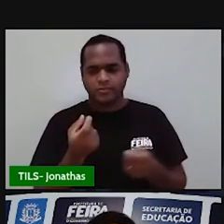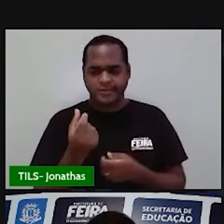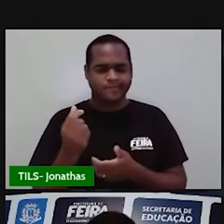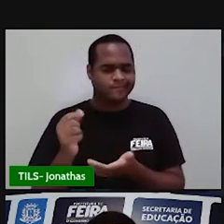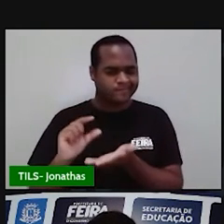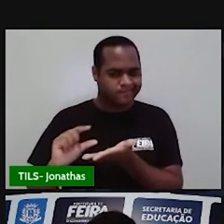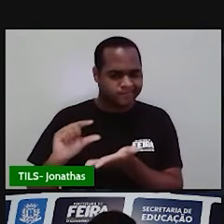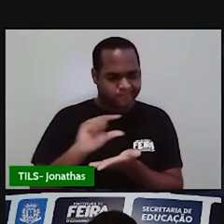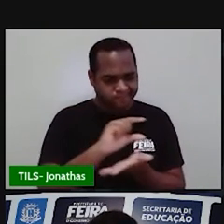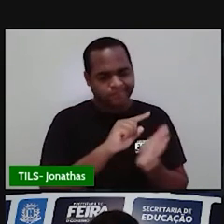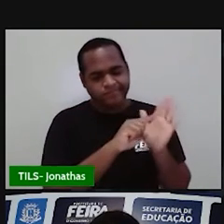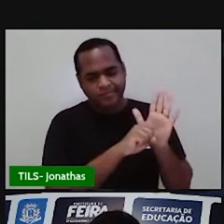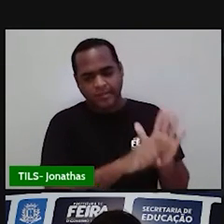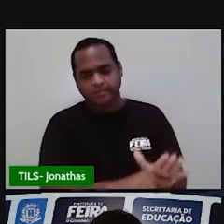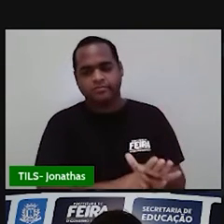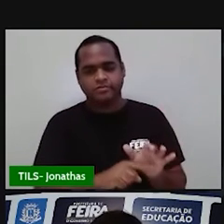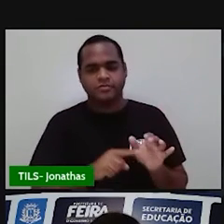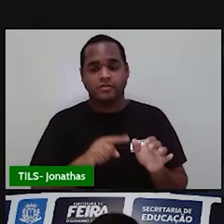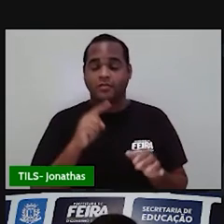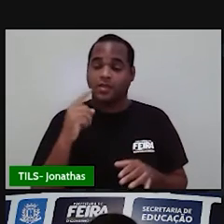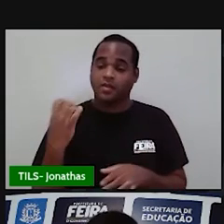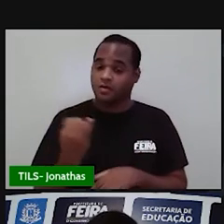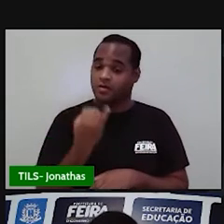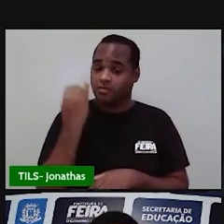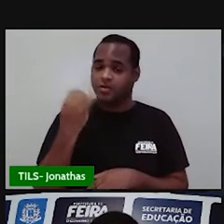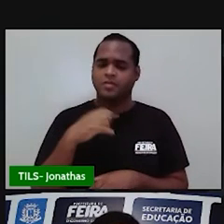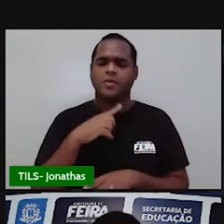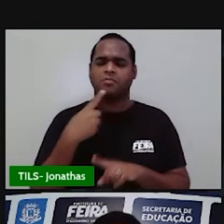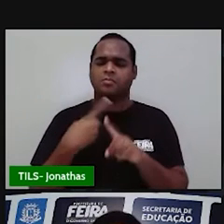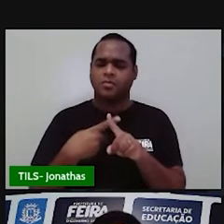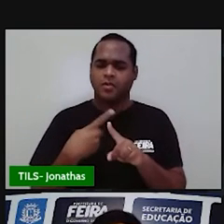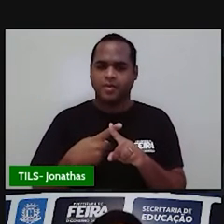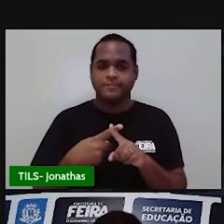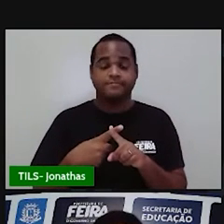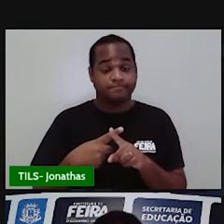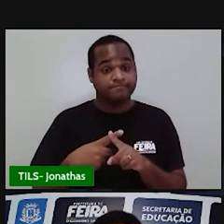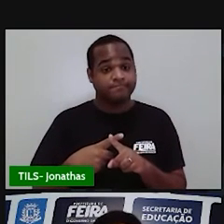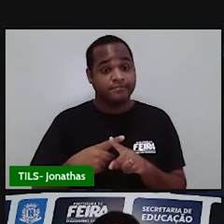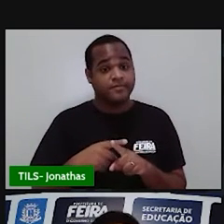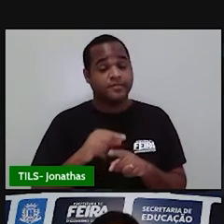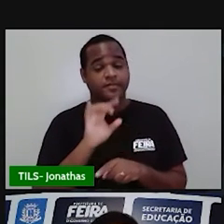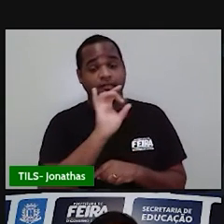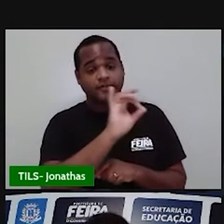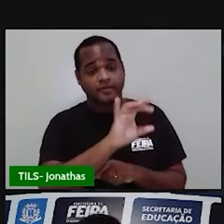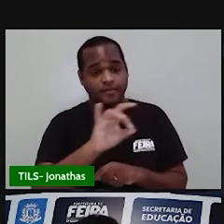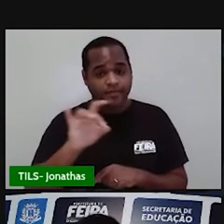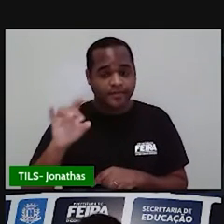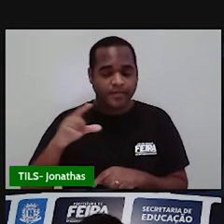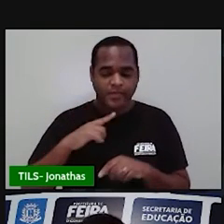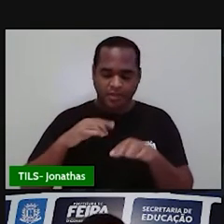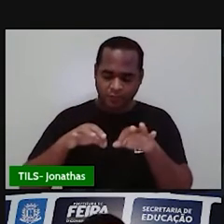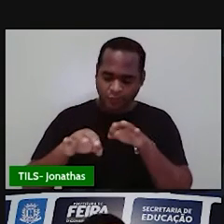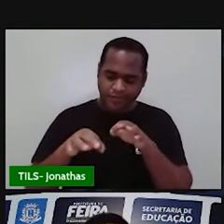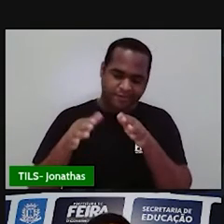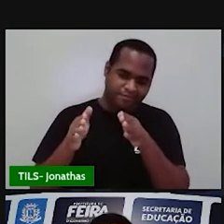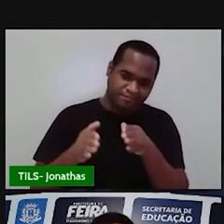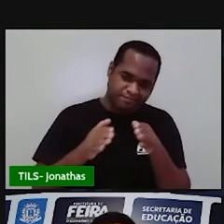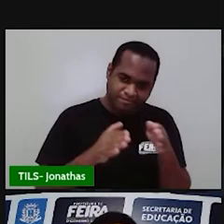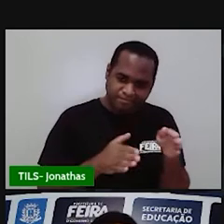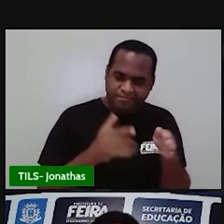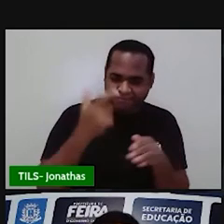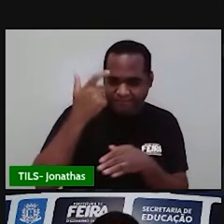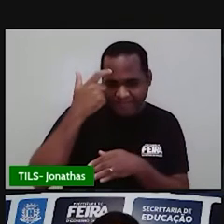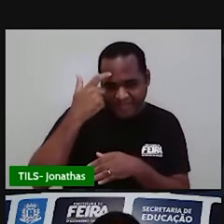é muito importante, porque isso mexe, né, com a organização,